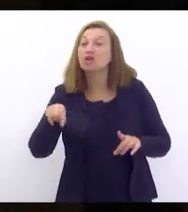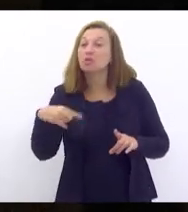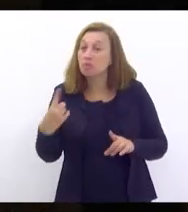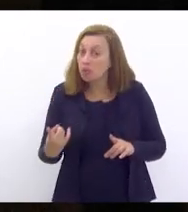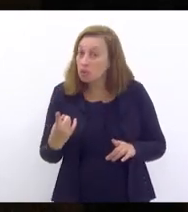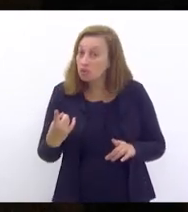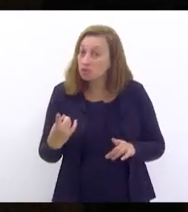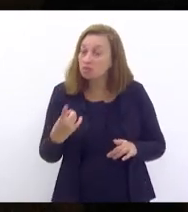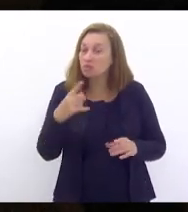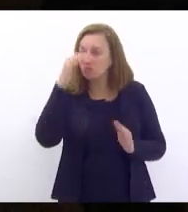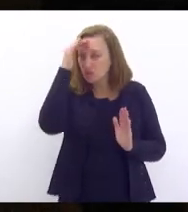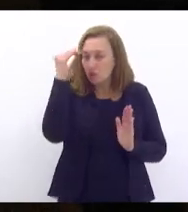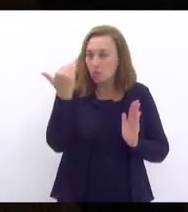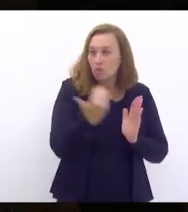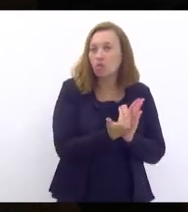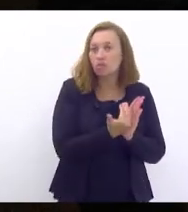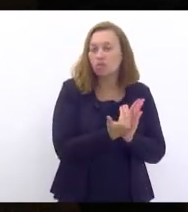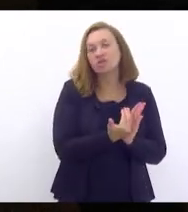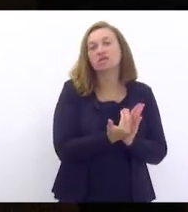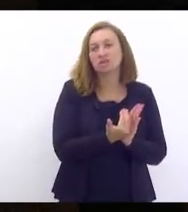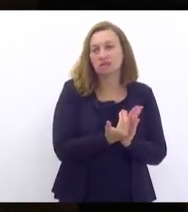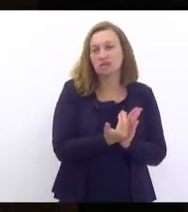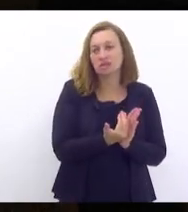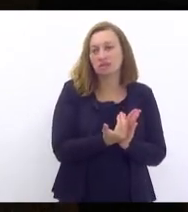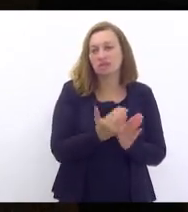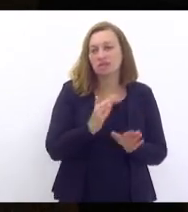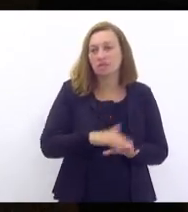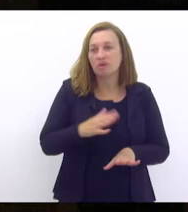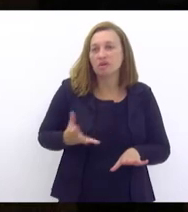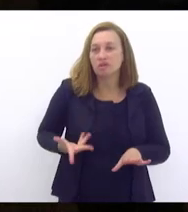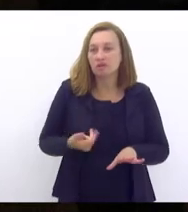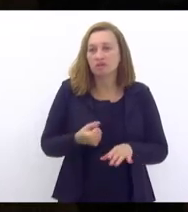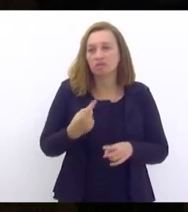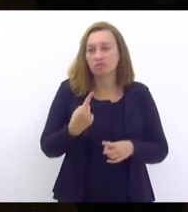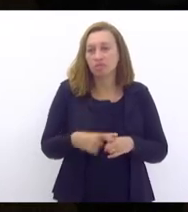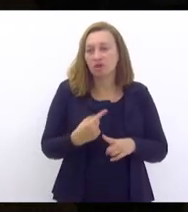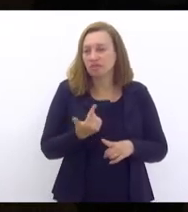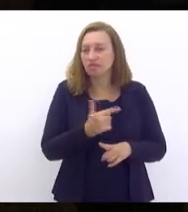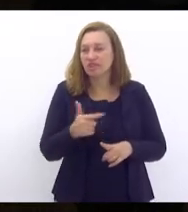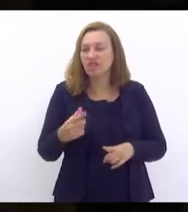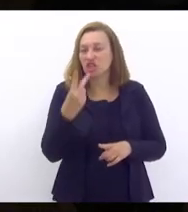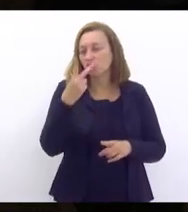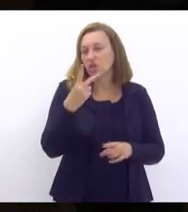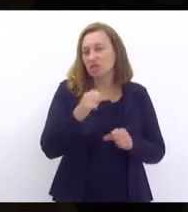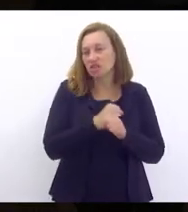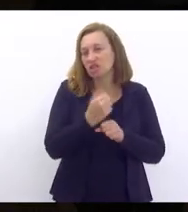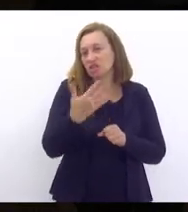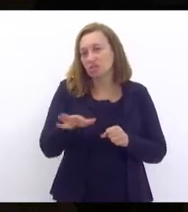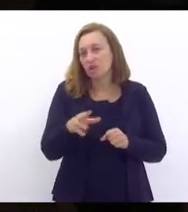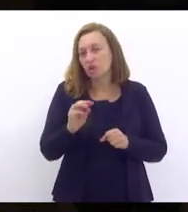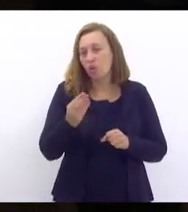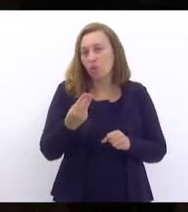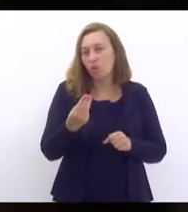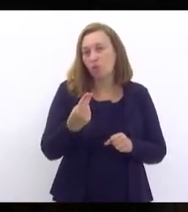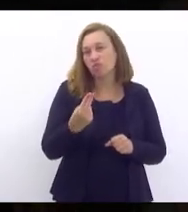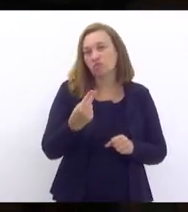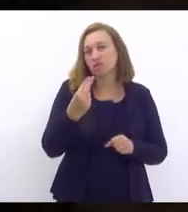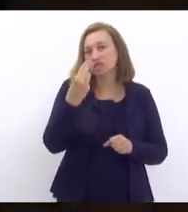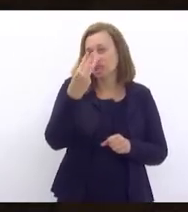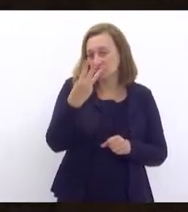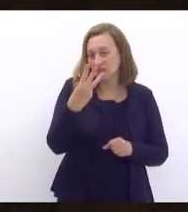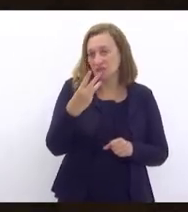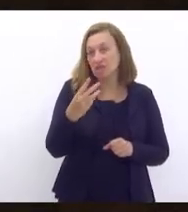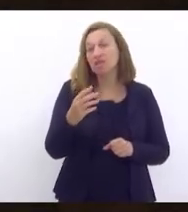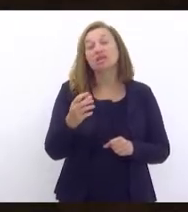vamos fazer o cumpra-se. E vai ser um cumpra-se mais efetivo, porque ele não vai ter 2 anos e meio ou 3 para tirar o fio em desuso. Vai